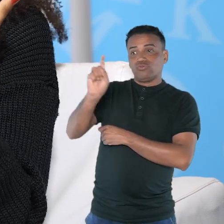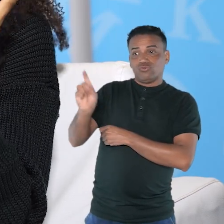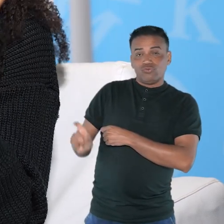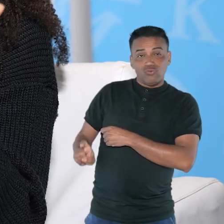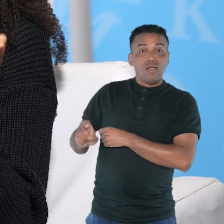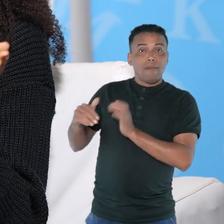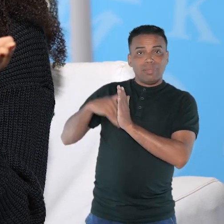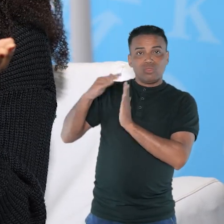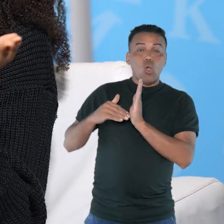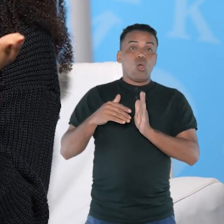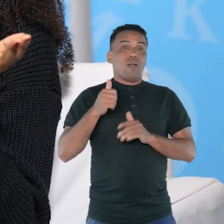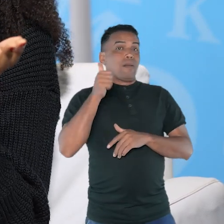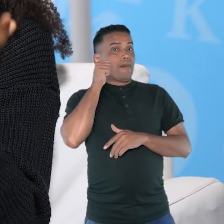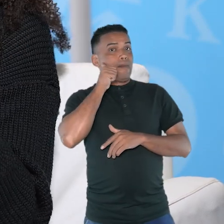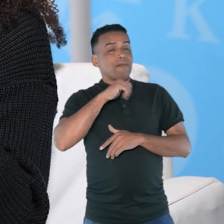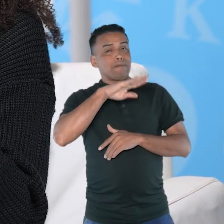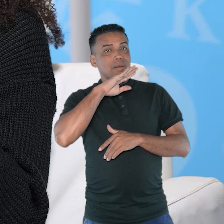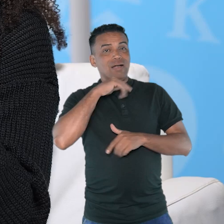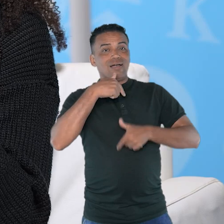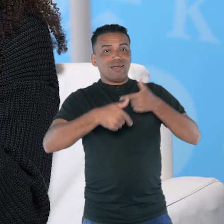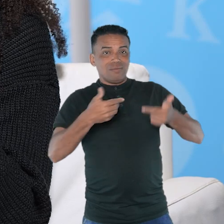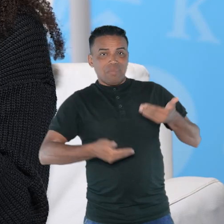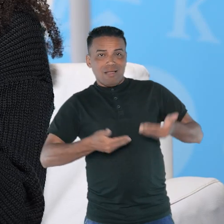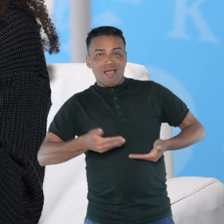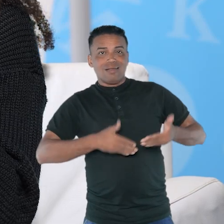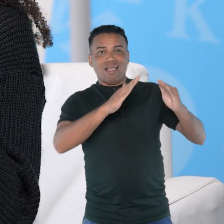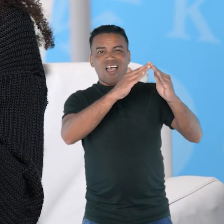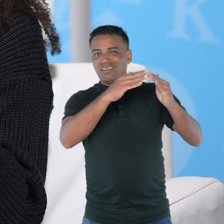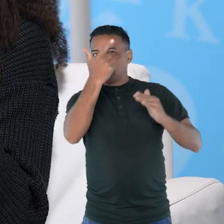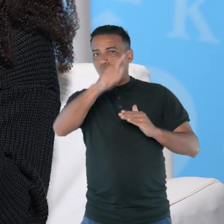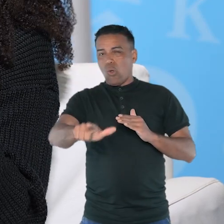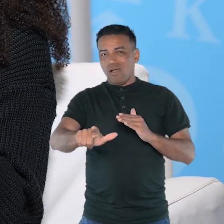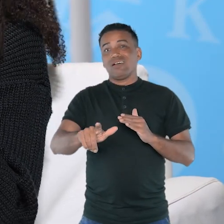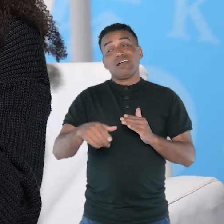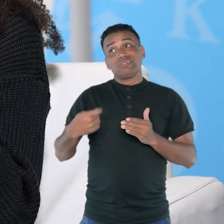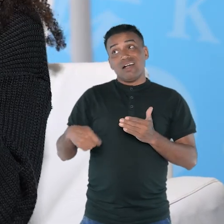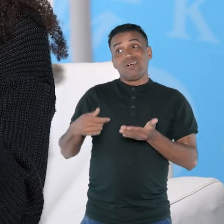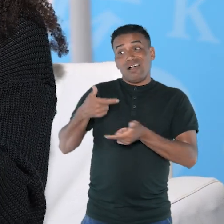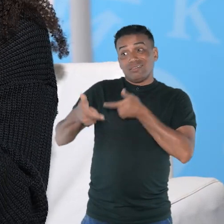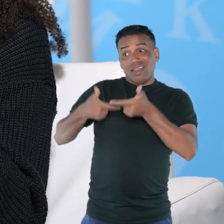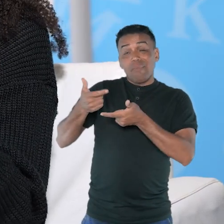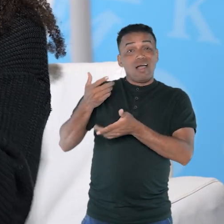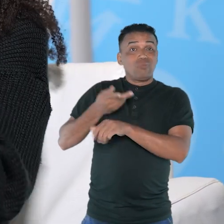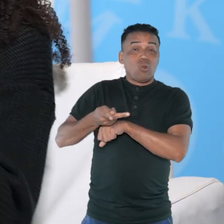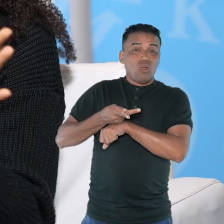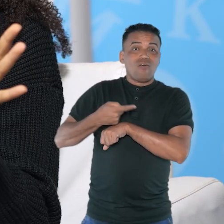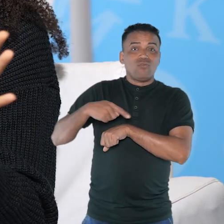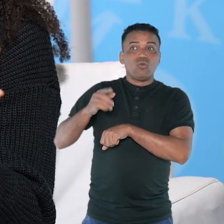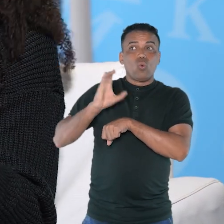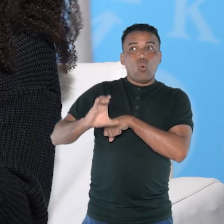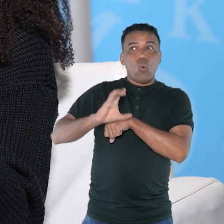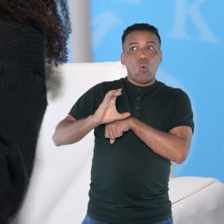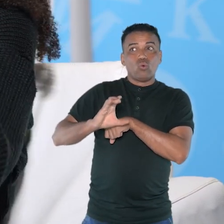falava assim, minha filha, você vai ter que arrumar um emprego para você pagar a sua faculdade. Essa era a realidade, né? Então, eu fui fazer eletrônica, porque eu falei assim, mas vou